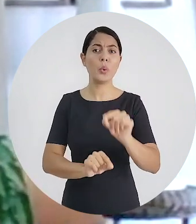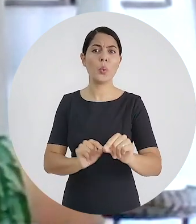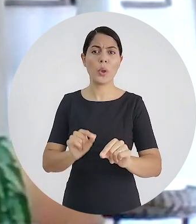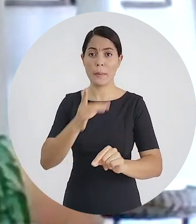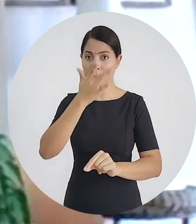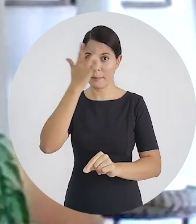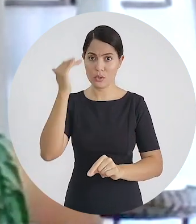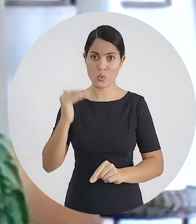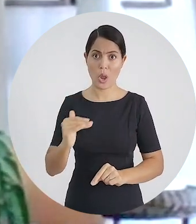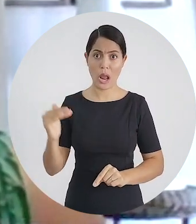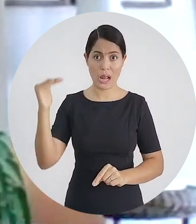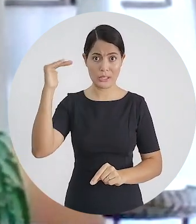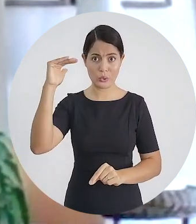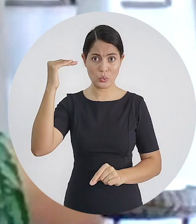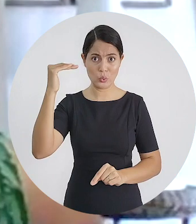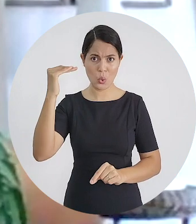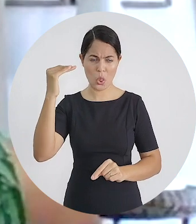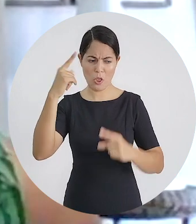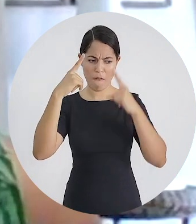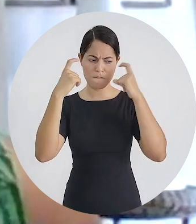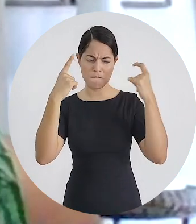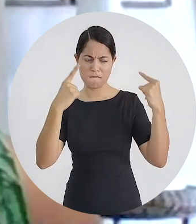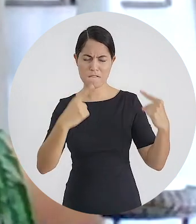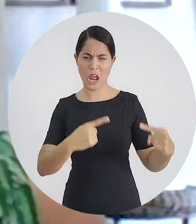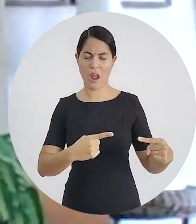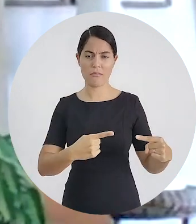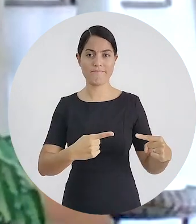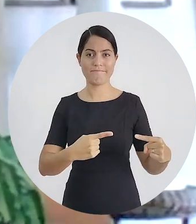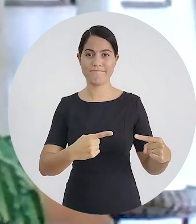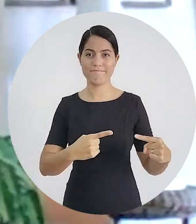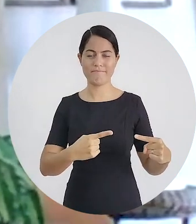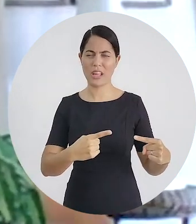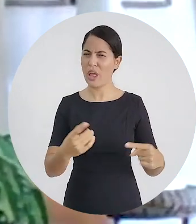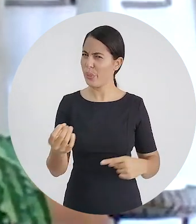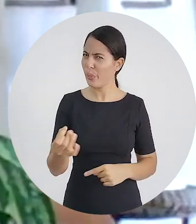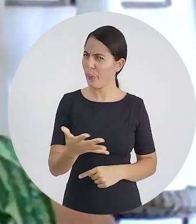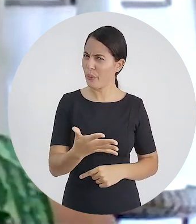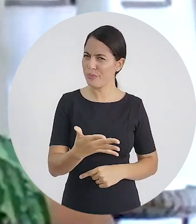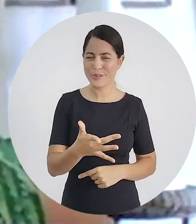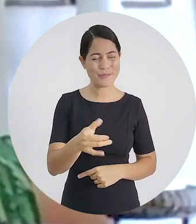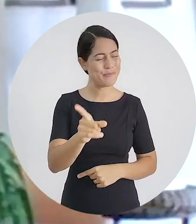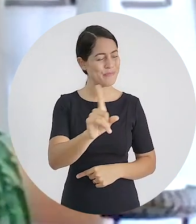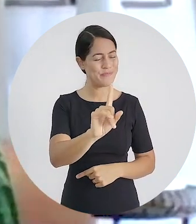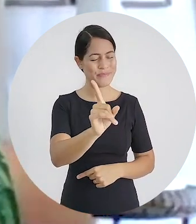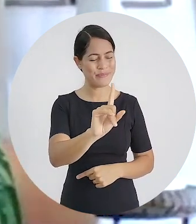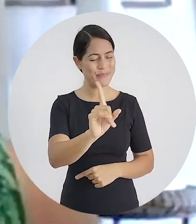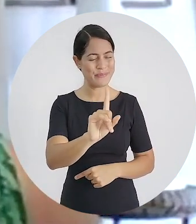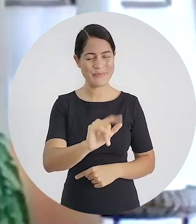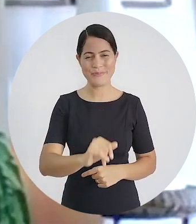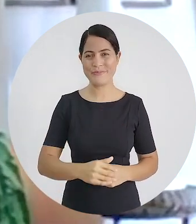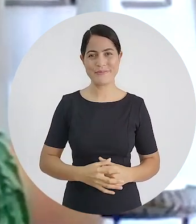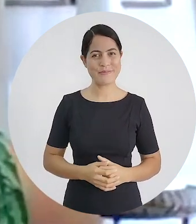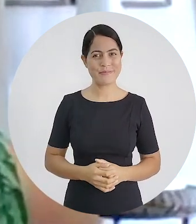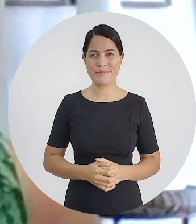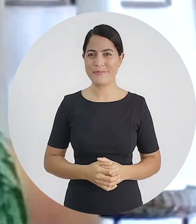de violência praticado por um adulto. E tudo isso não é um fato novo.